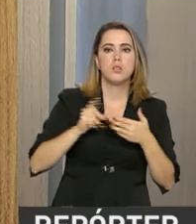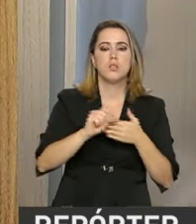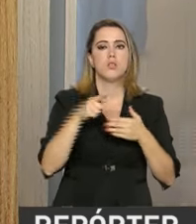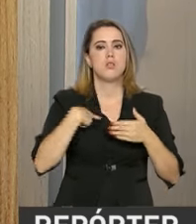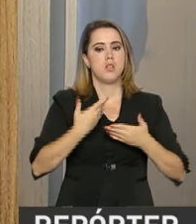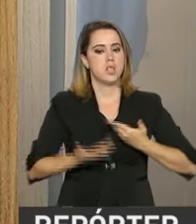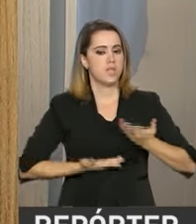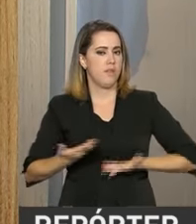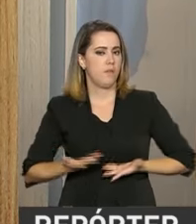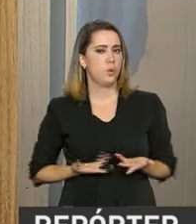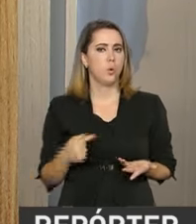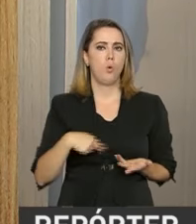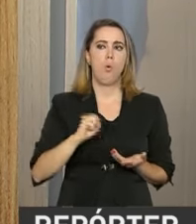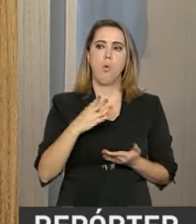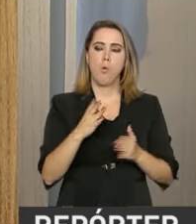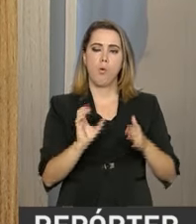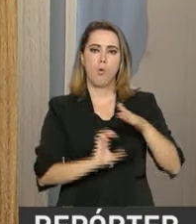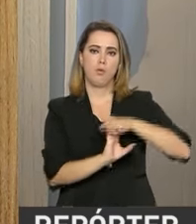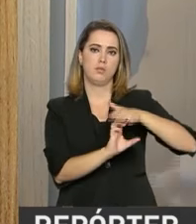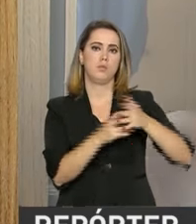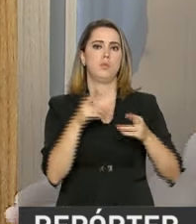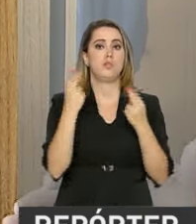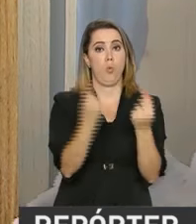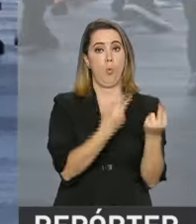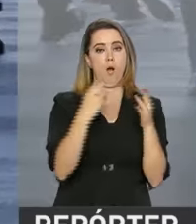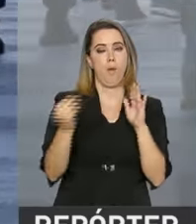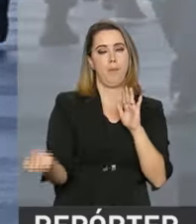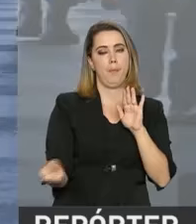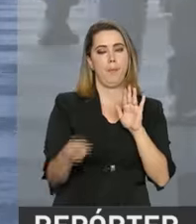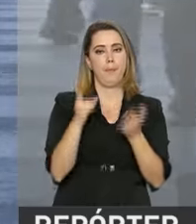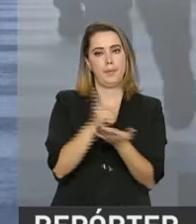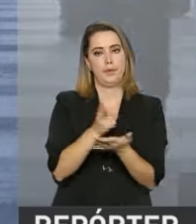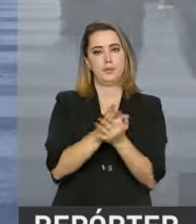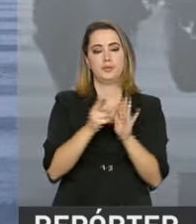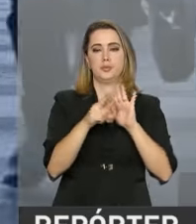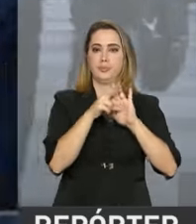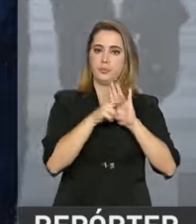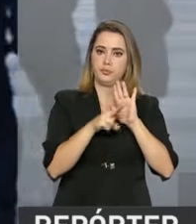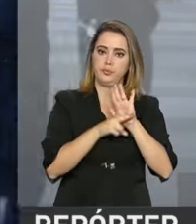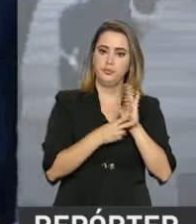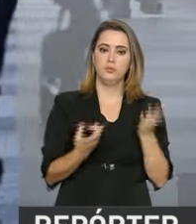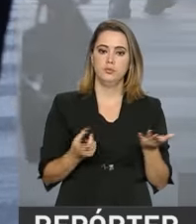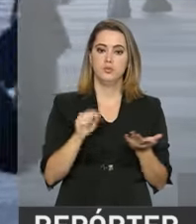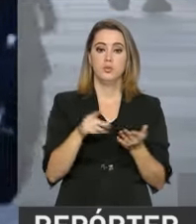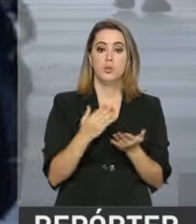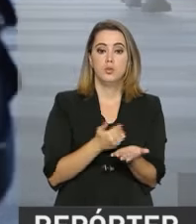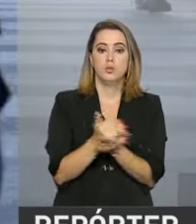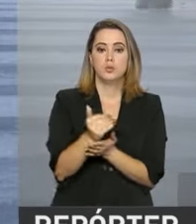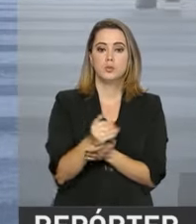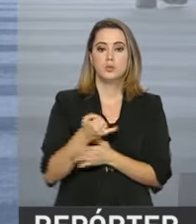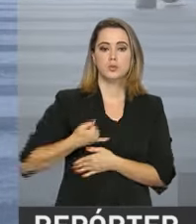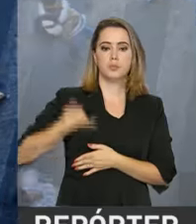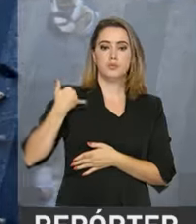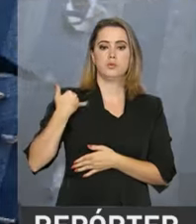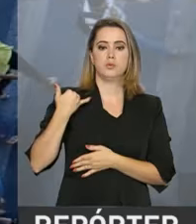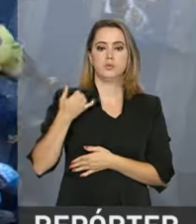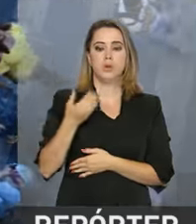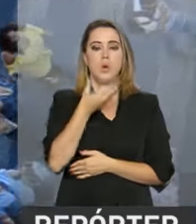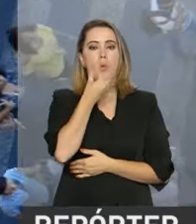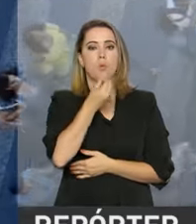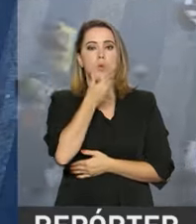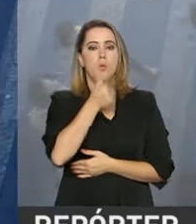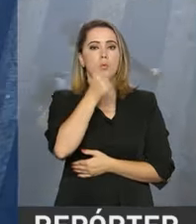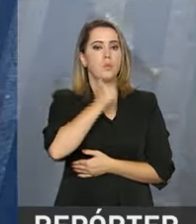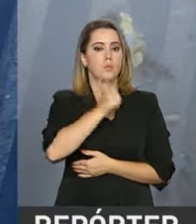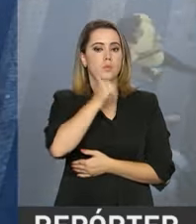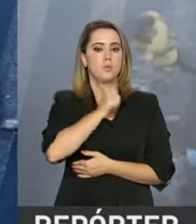servidor público ou não, as regras ficam iguais para todos. Pela proposta, a igualdade começa pela idade mínima. Tanto homens